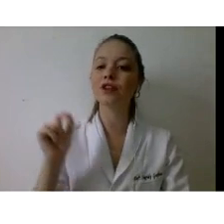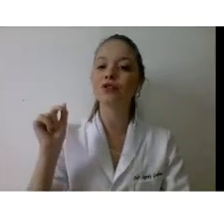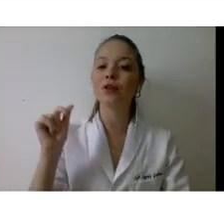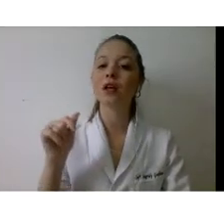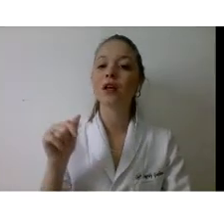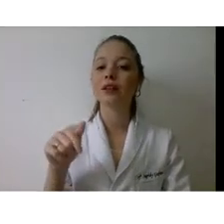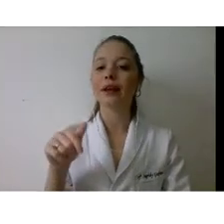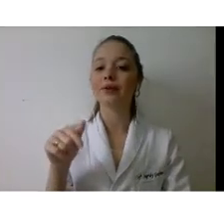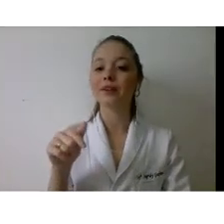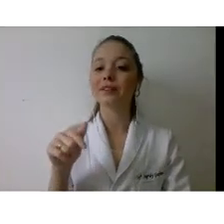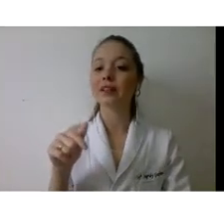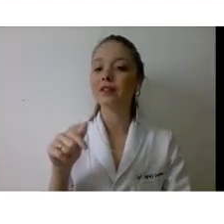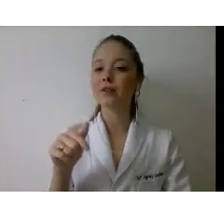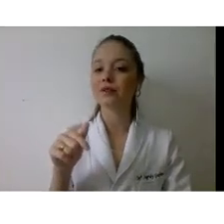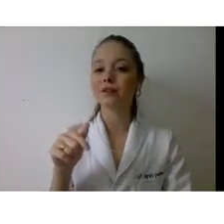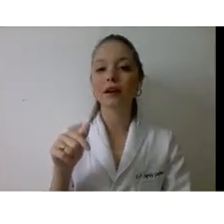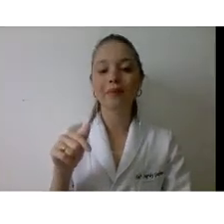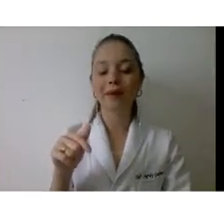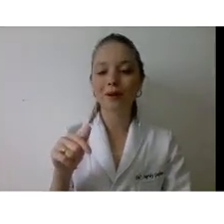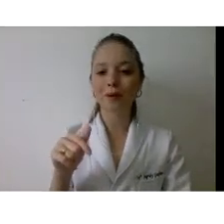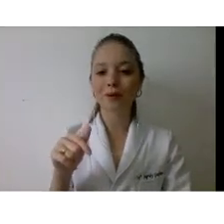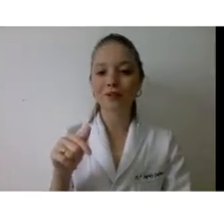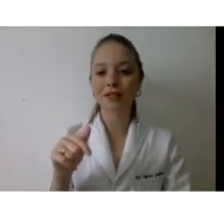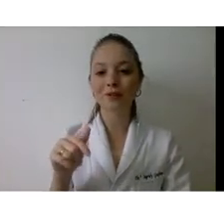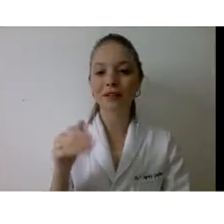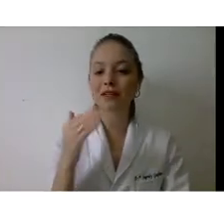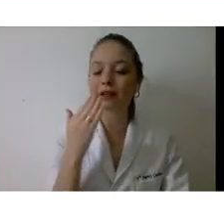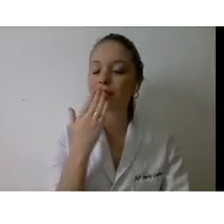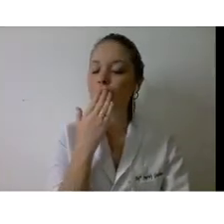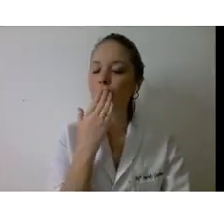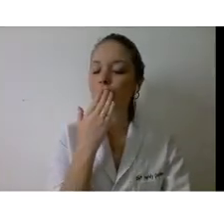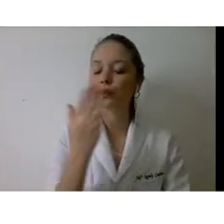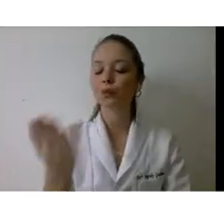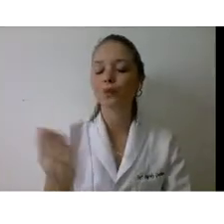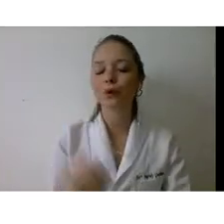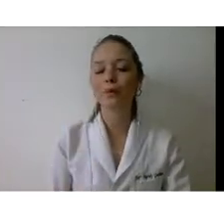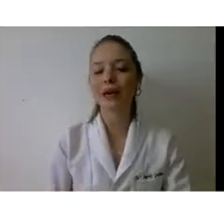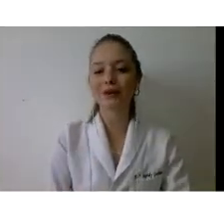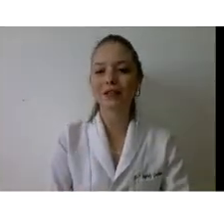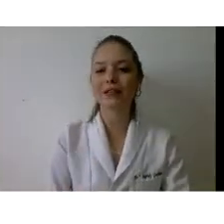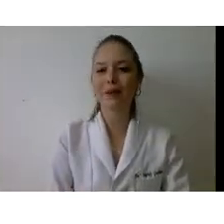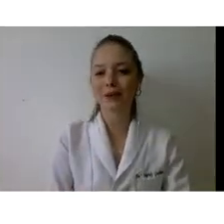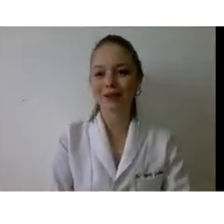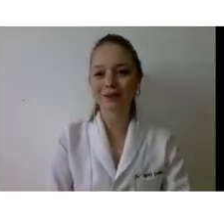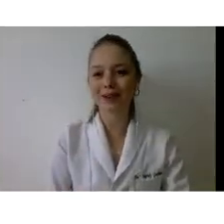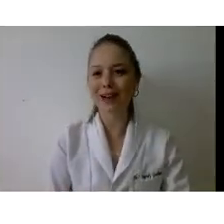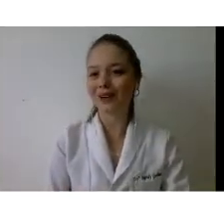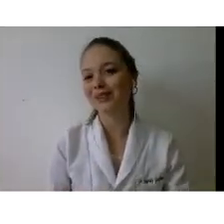assistir esse vídeo, tem os exercícios aqui embaixo para vocês fazerem. Um beijo e até a próxima aula.